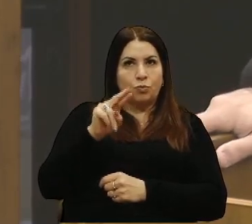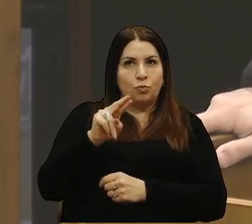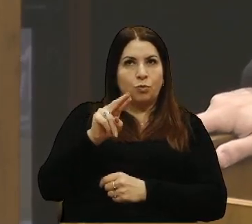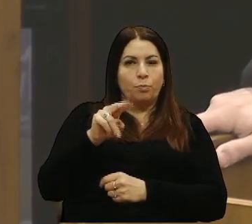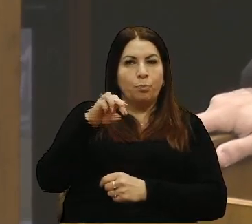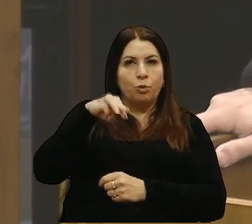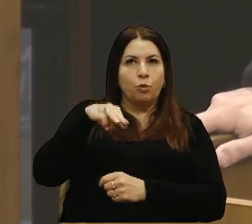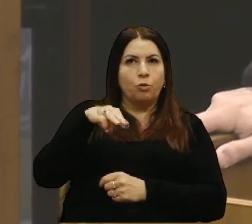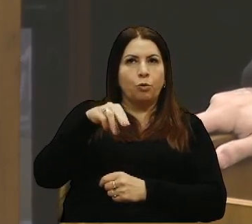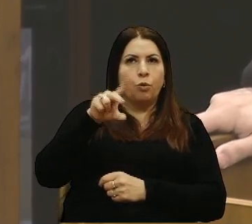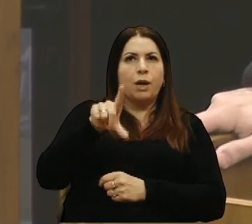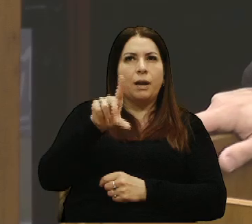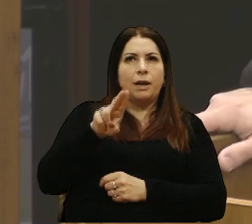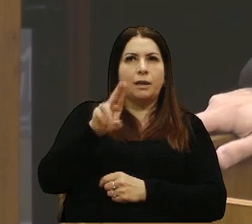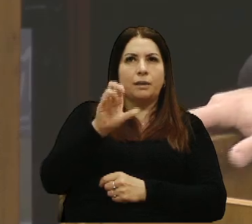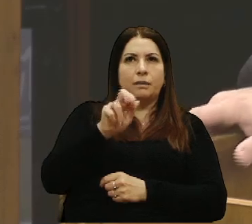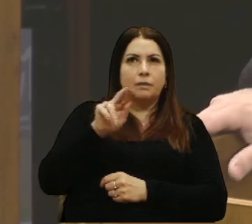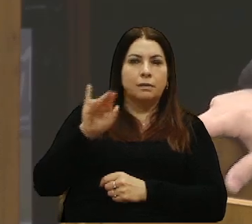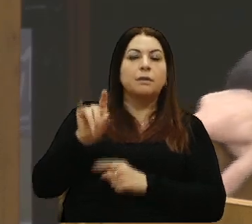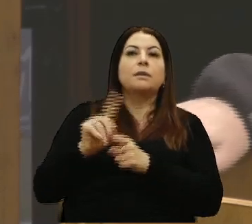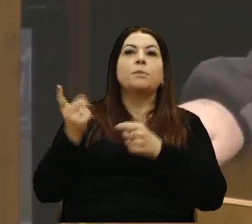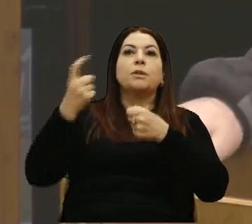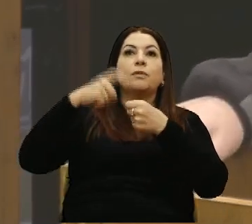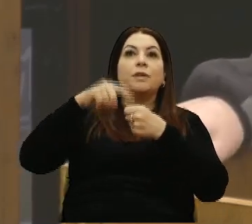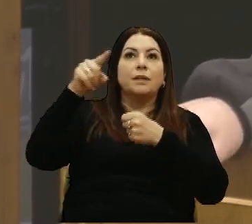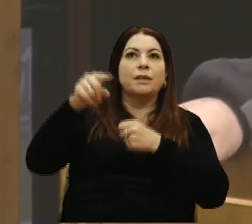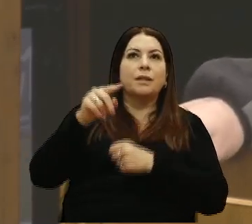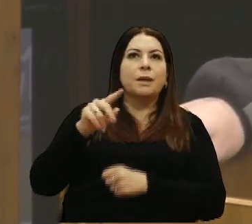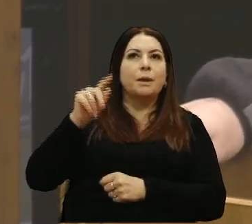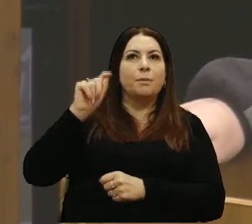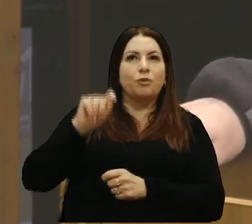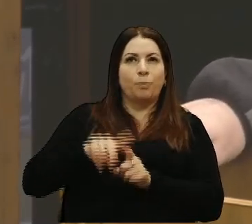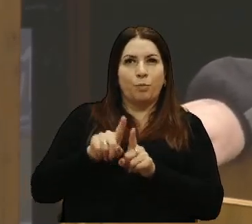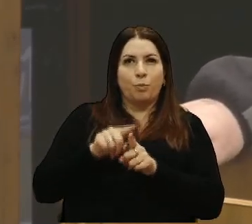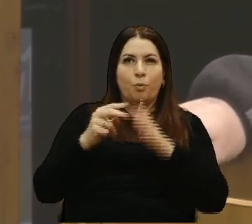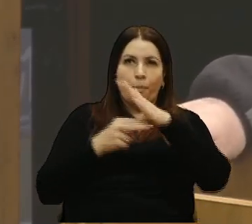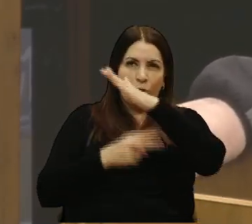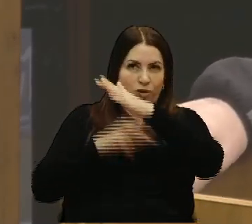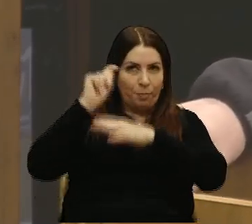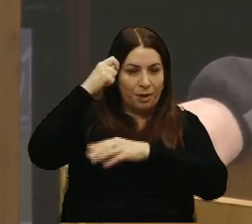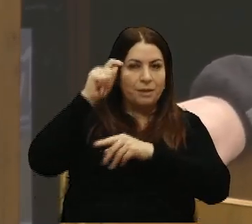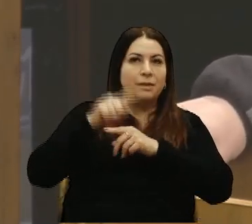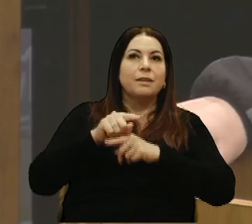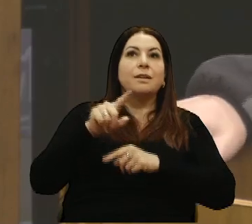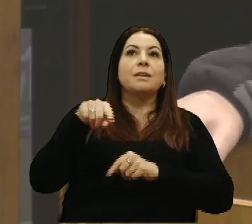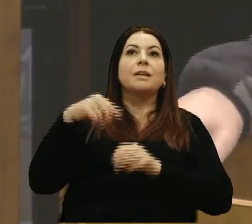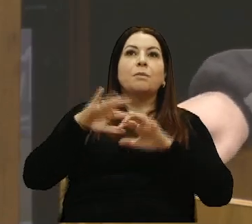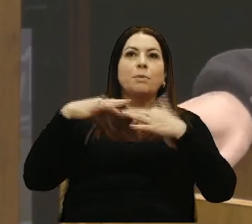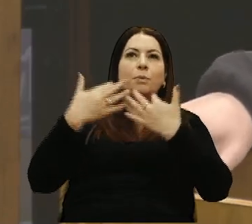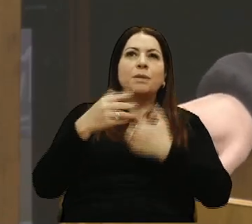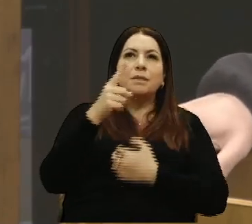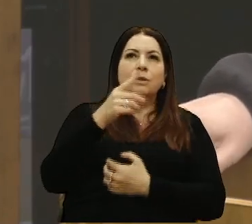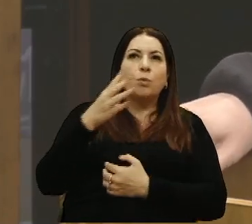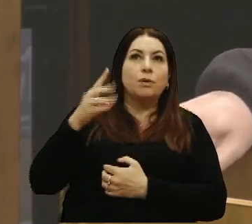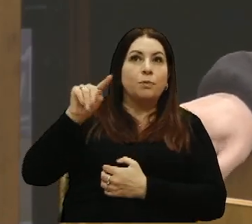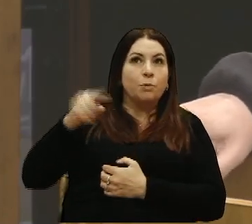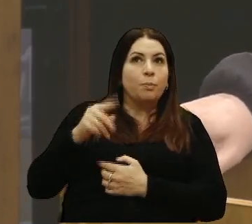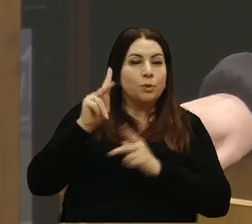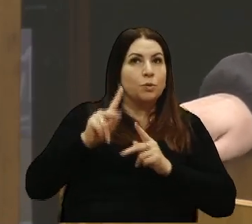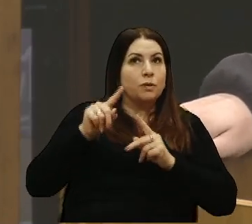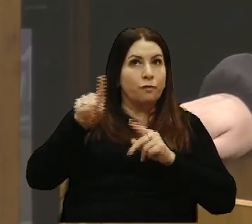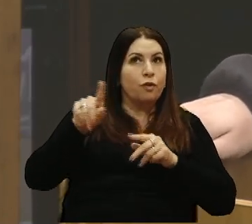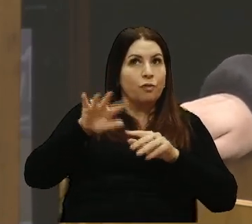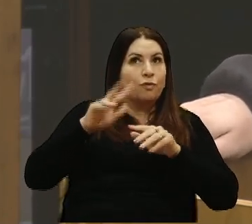e no segundo jogo, no retorno, com o Corinthians utilizando o Morumbi, Bolsa, 144 mil pessoas foram ao jogo.